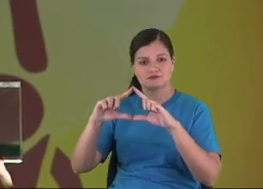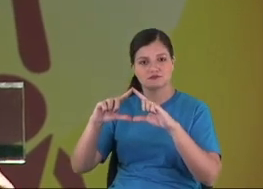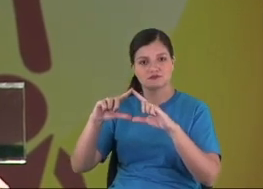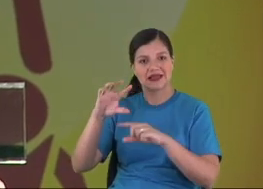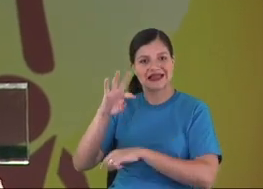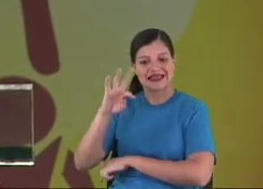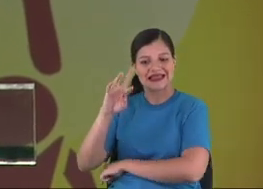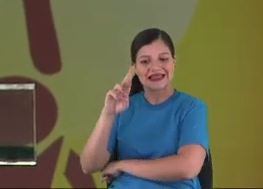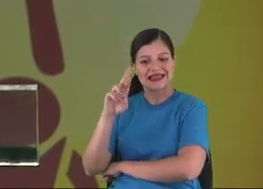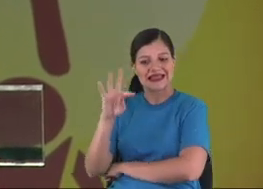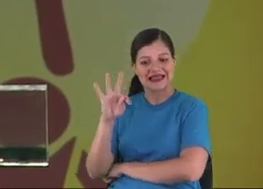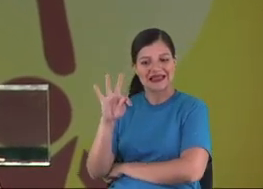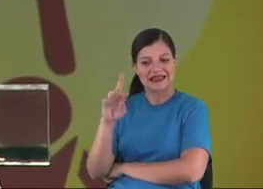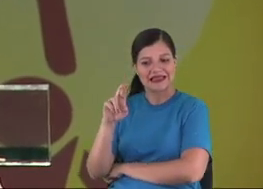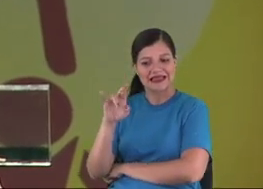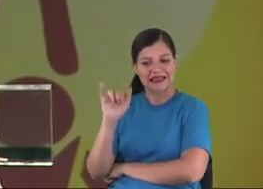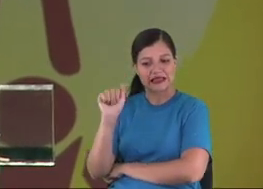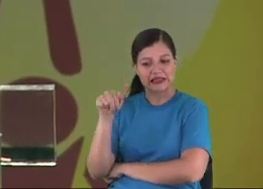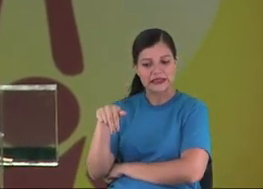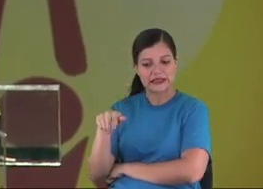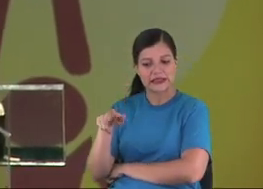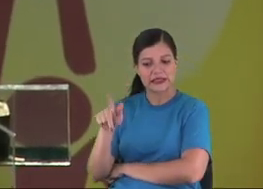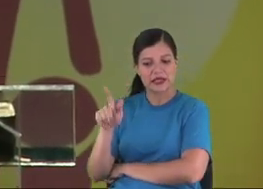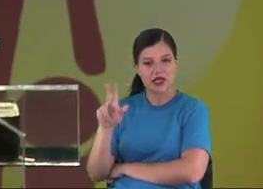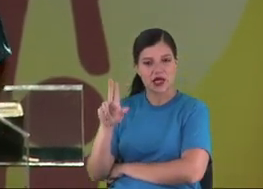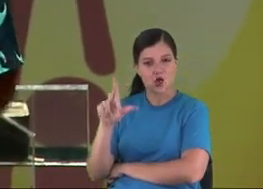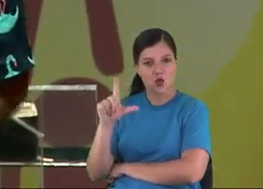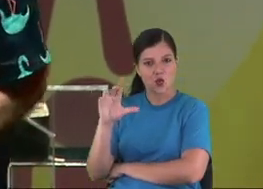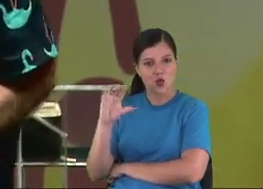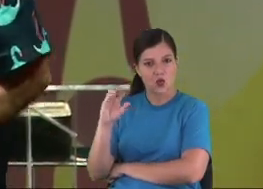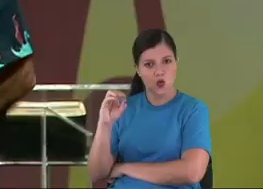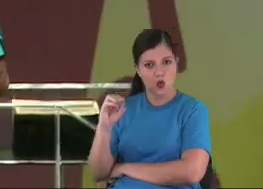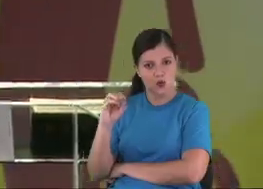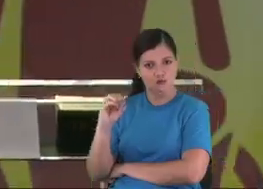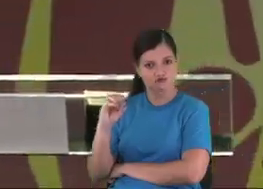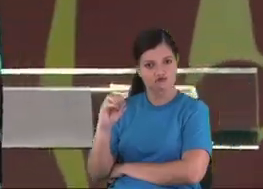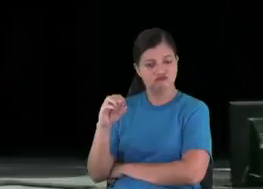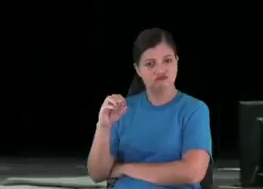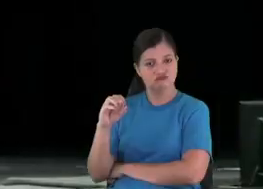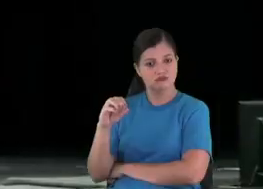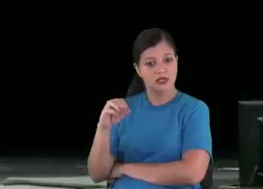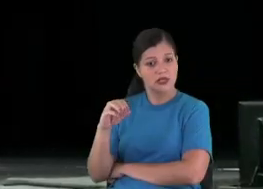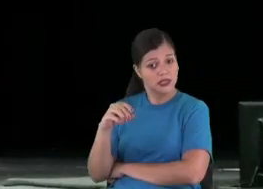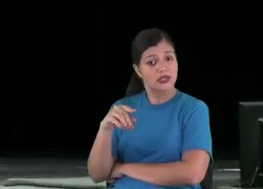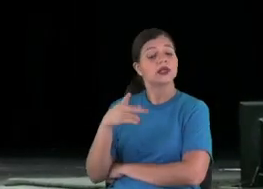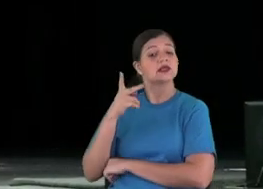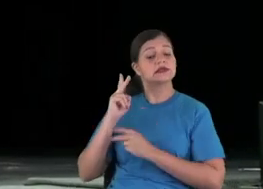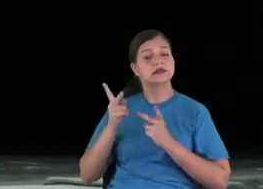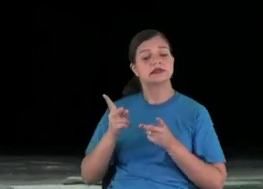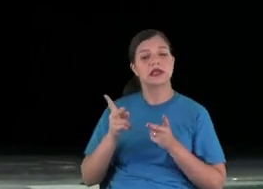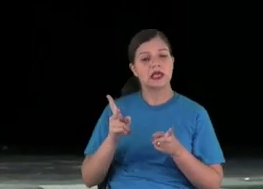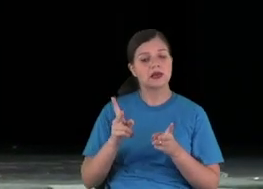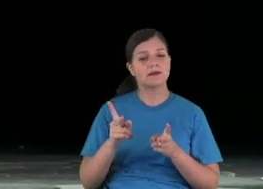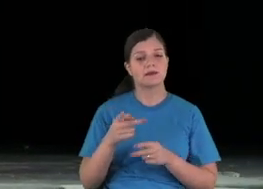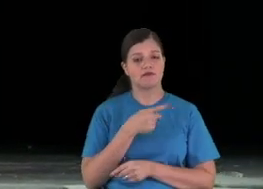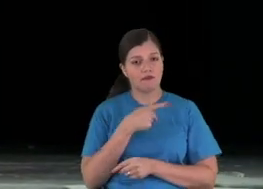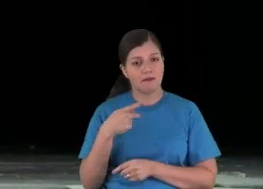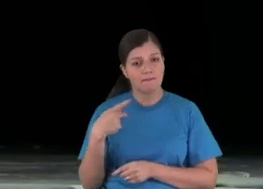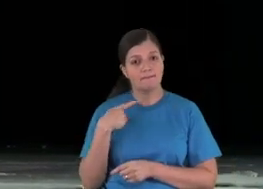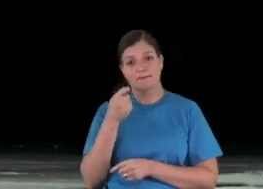Uma lição de vida que todos os dias, pelo menos duas vezes na semana, eu uso